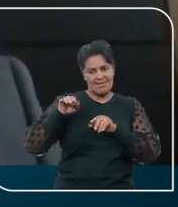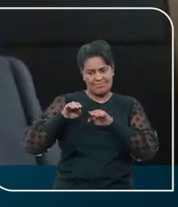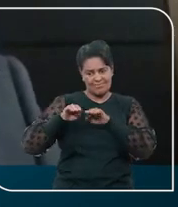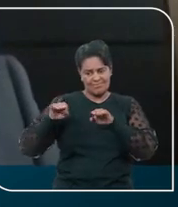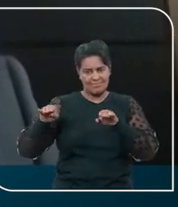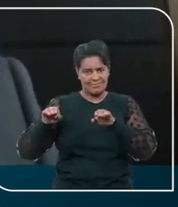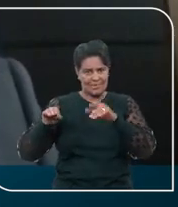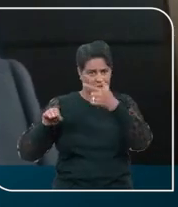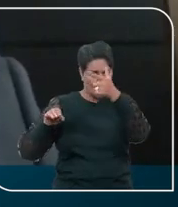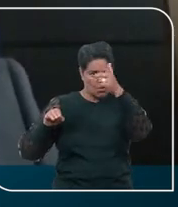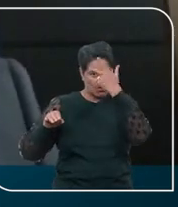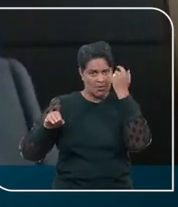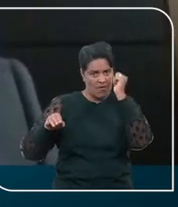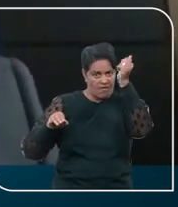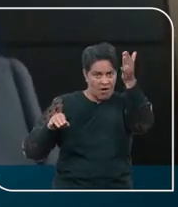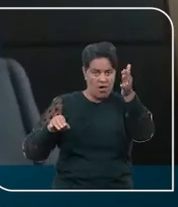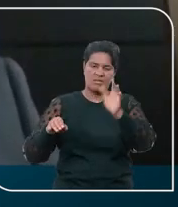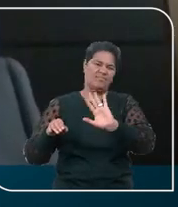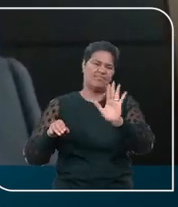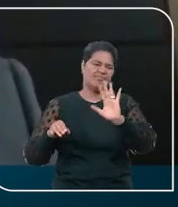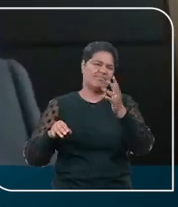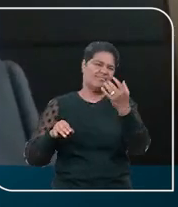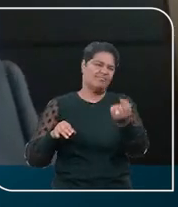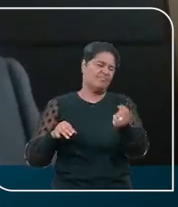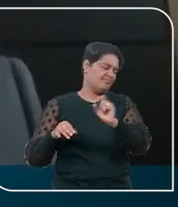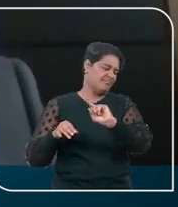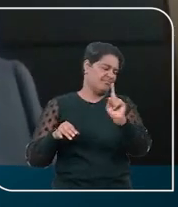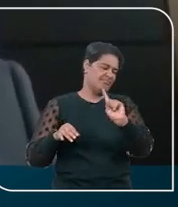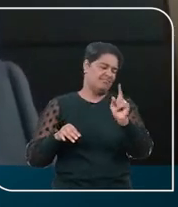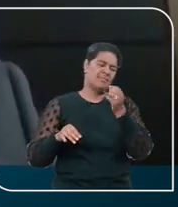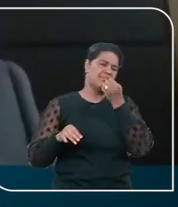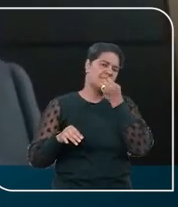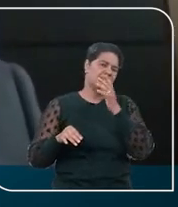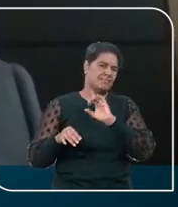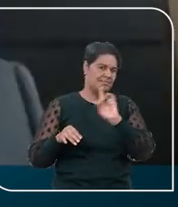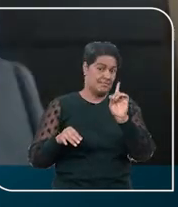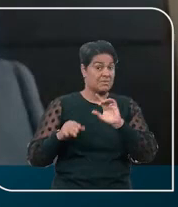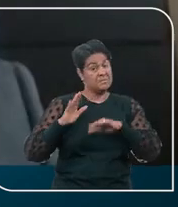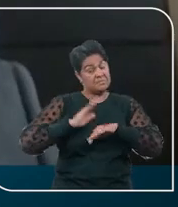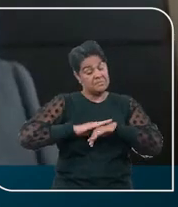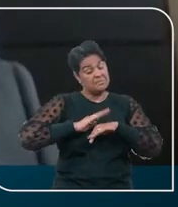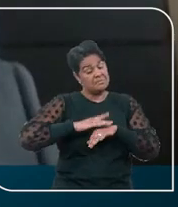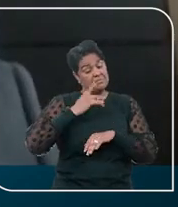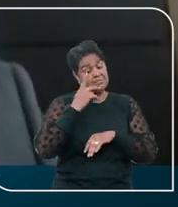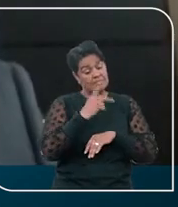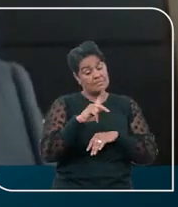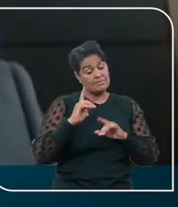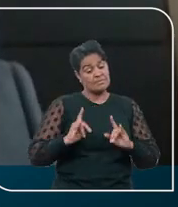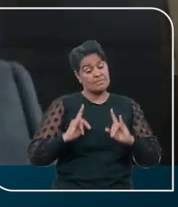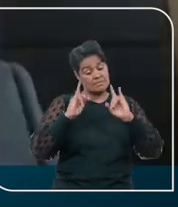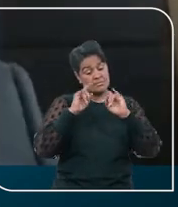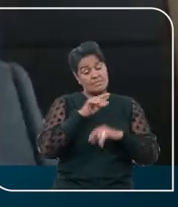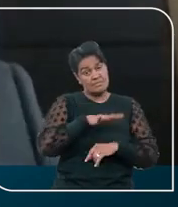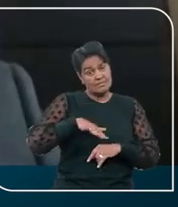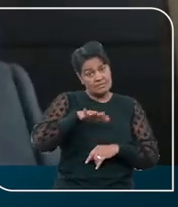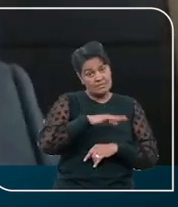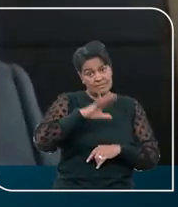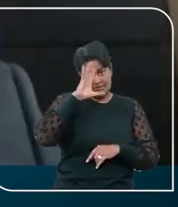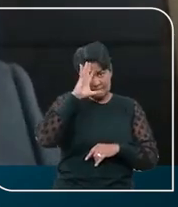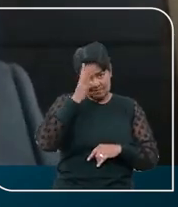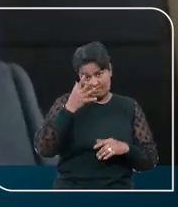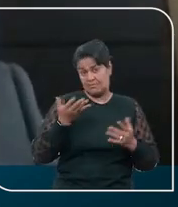não queiram abrir esse espaço condominial, facultar esse espaço para o trânsito de terceiras pessoas, o que